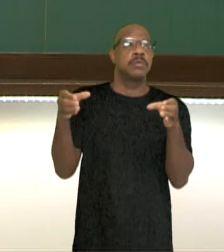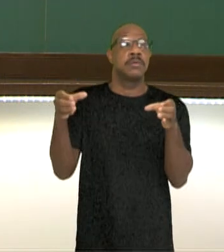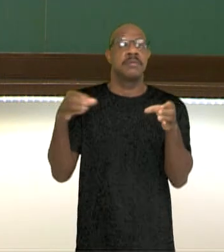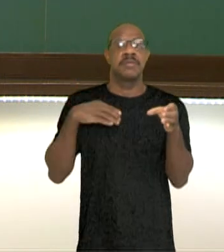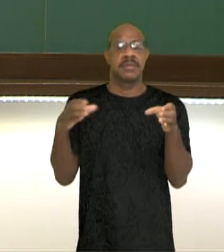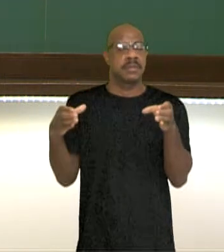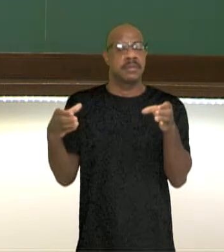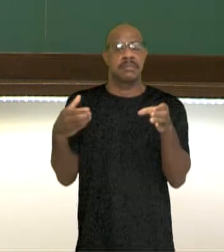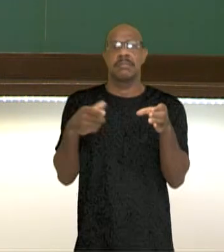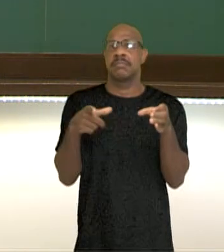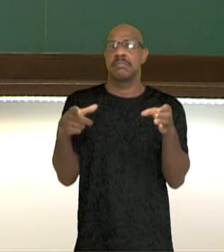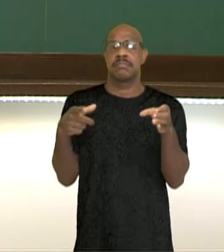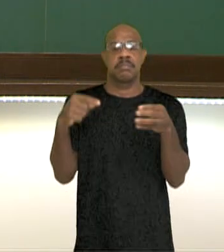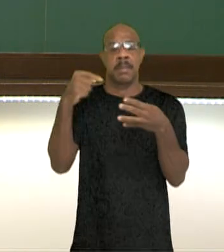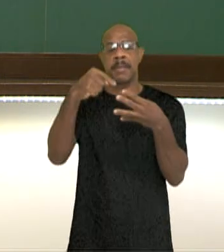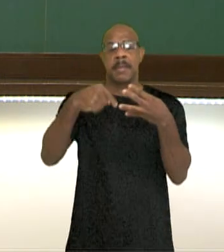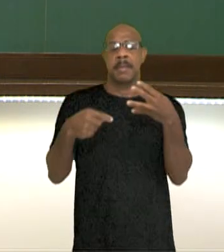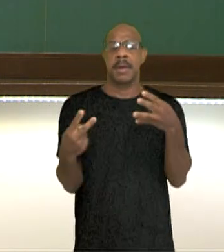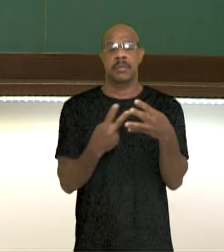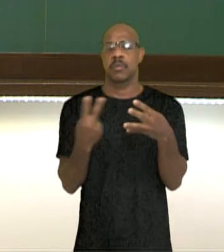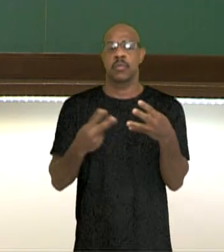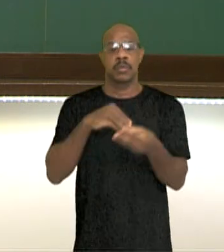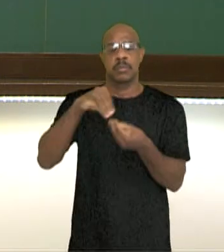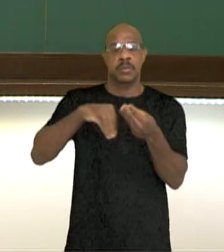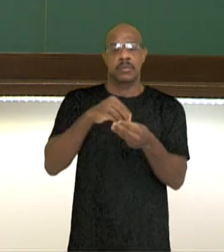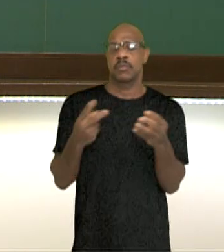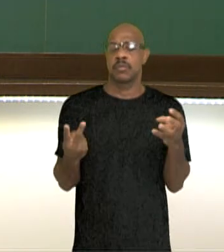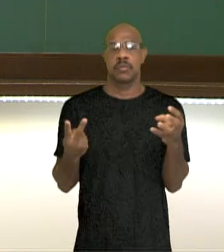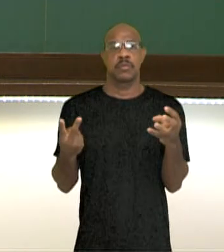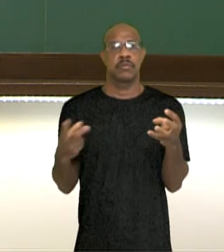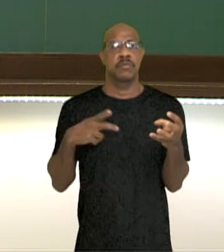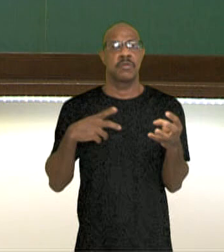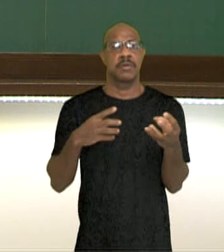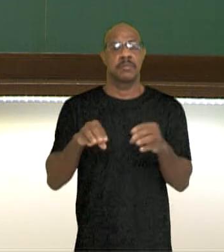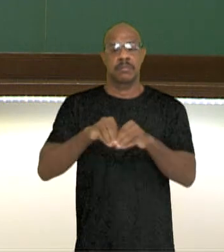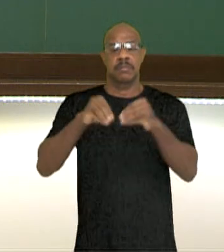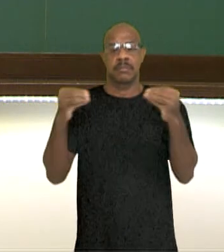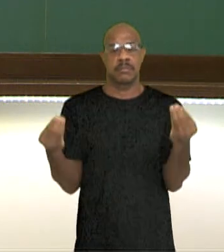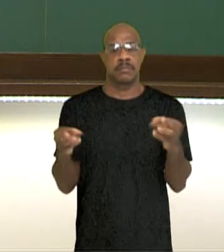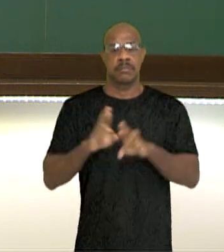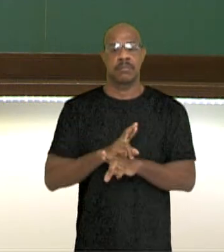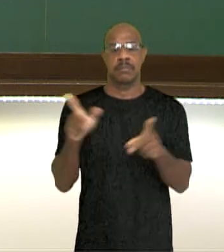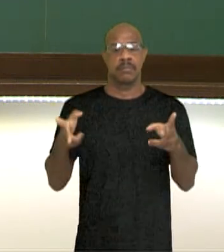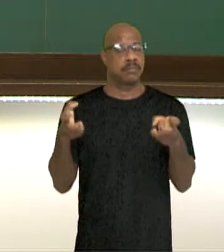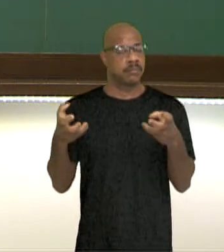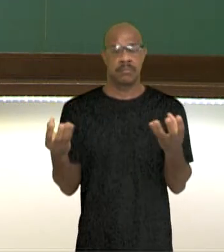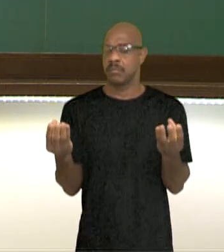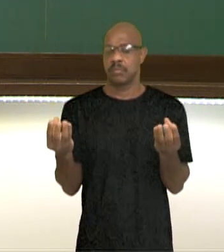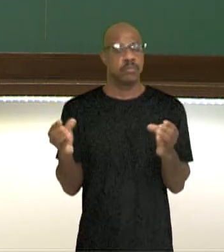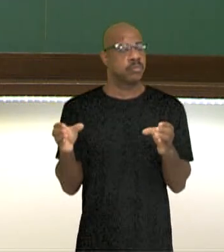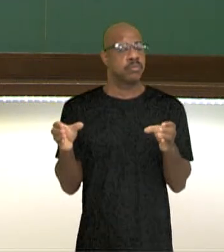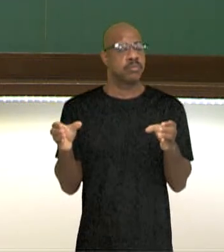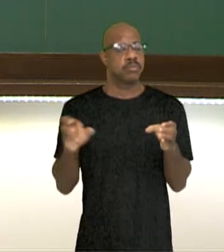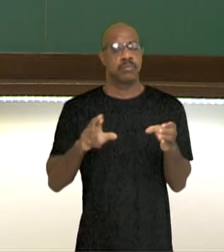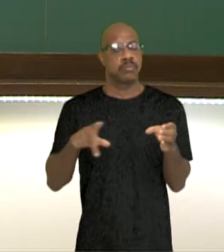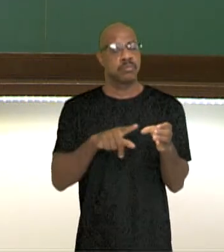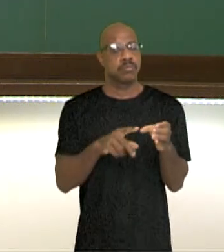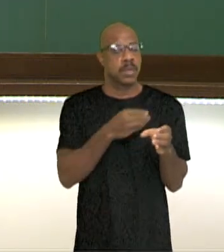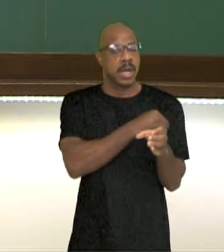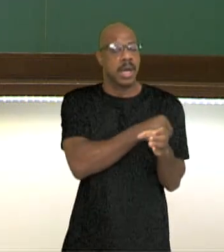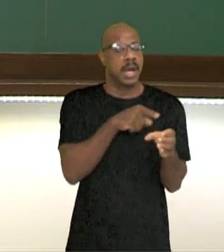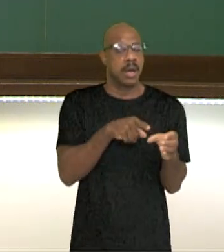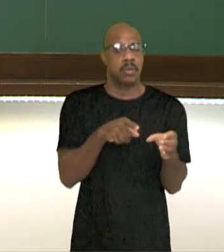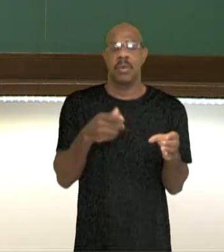propriedades dessas duas substâncias e vamos distingui-las exatamente pelas propriedades. Assim como